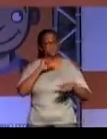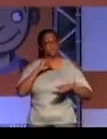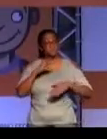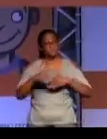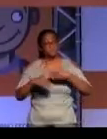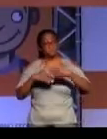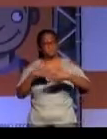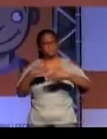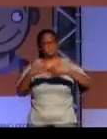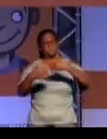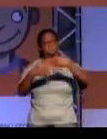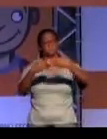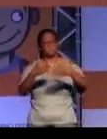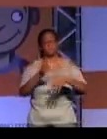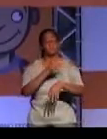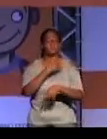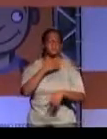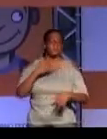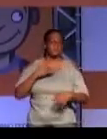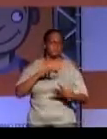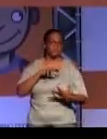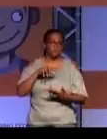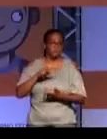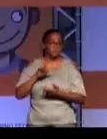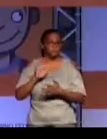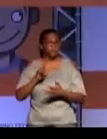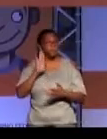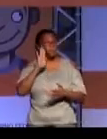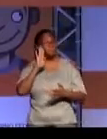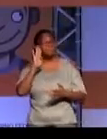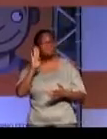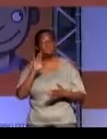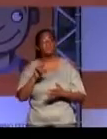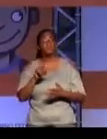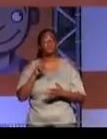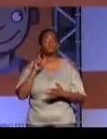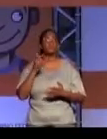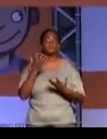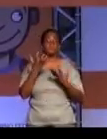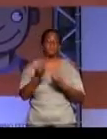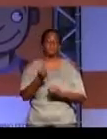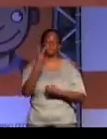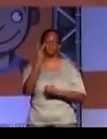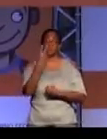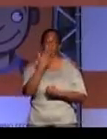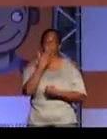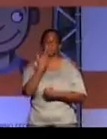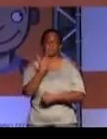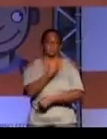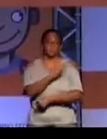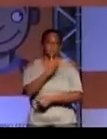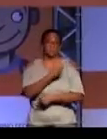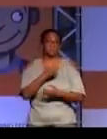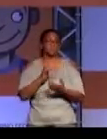sarampo no mundo, sobretudo depois da adoção de 2 doses. 2 doses. Ó. A região